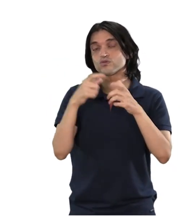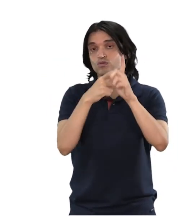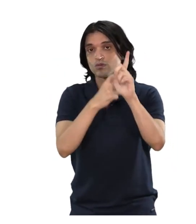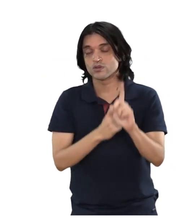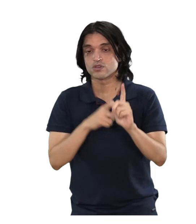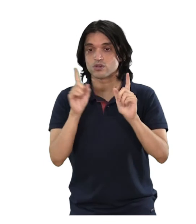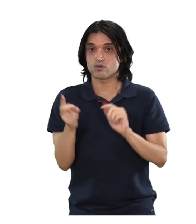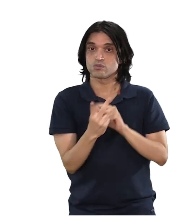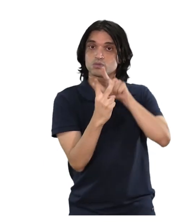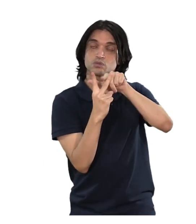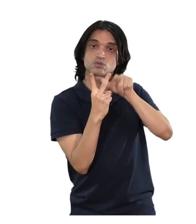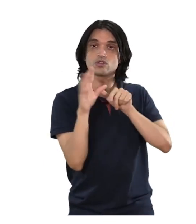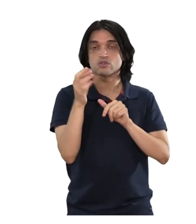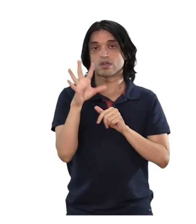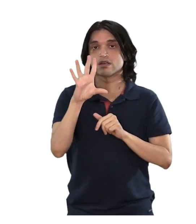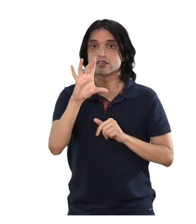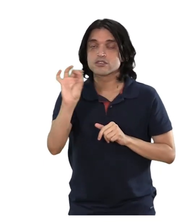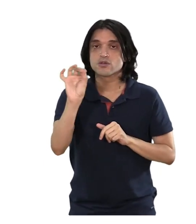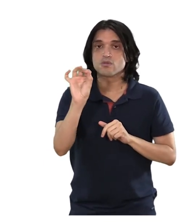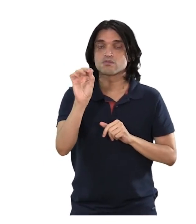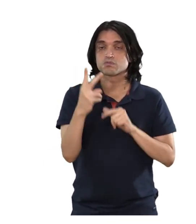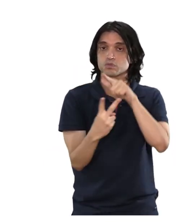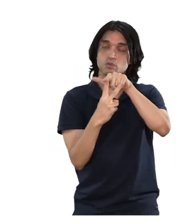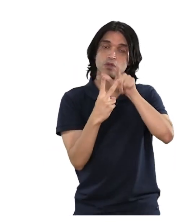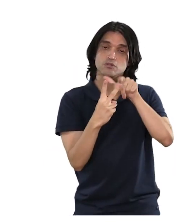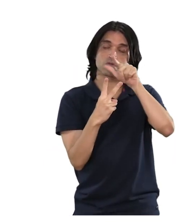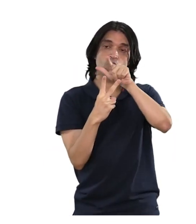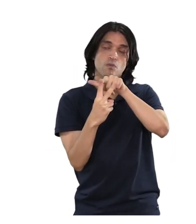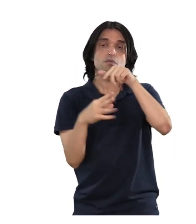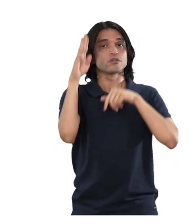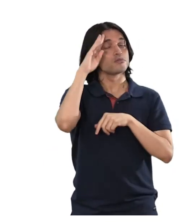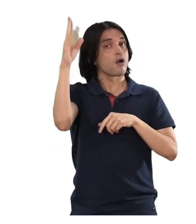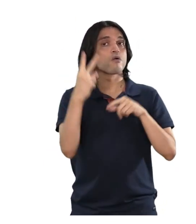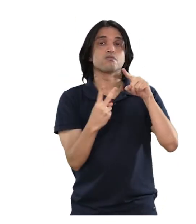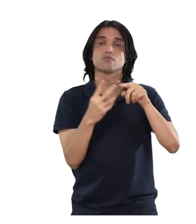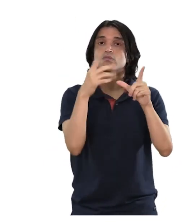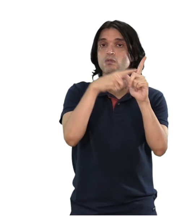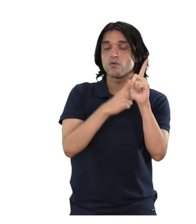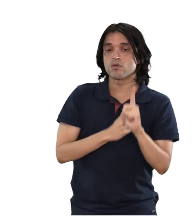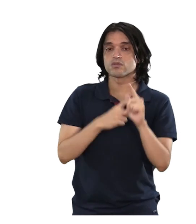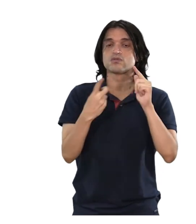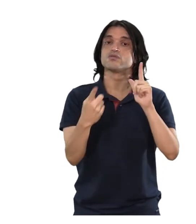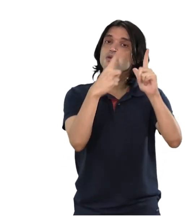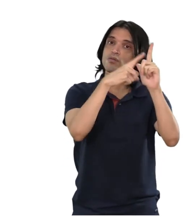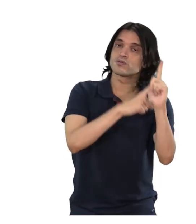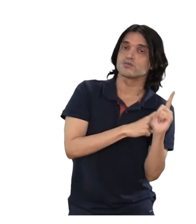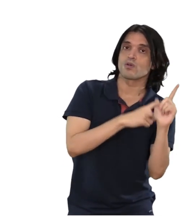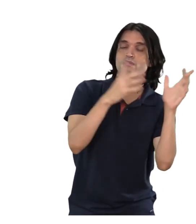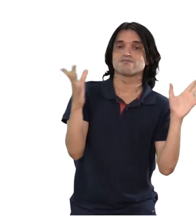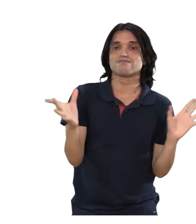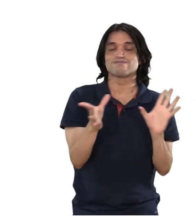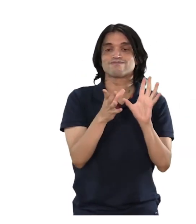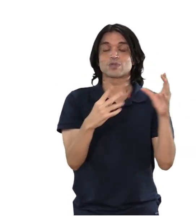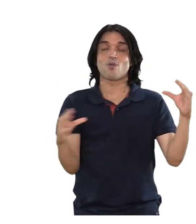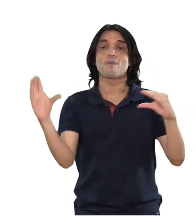subordinada completa sintaticamente a principal. Ele disse, oração principal, que estudou